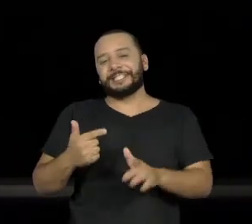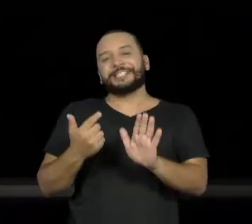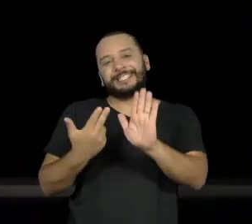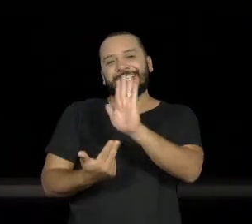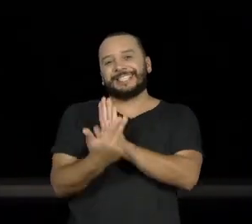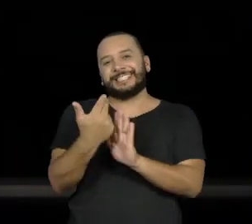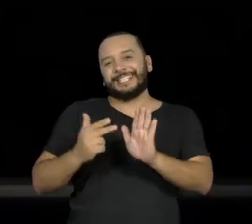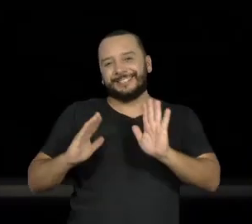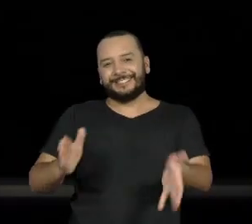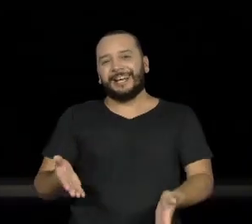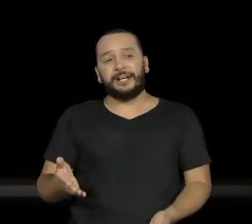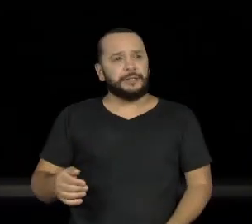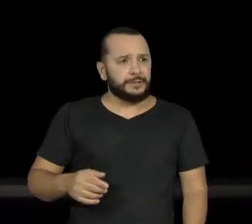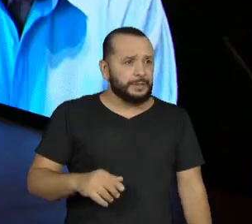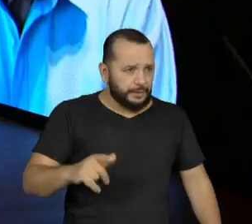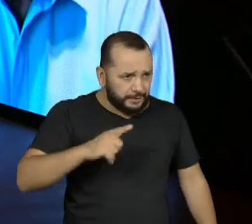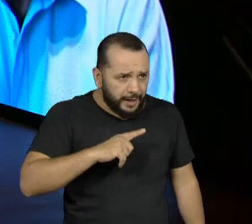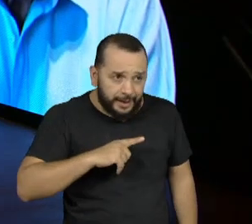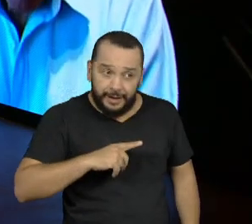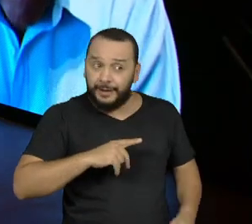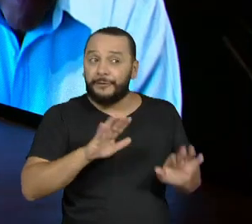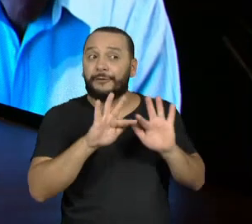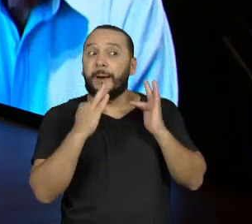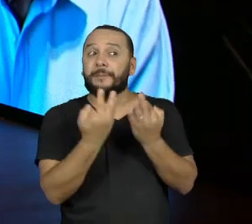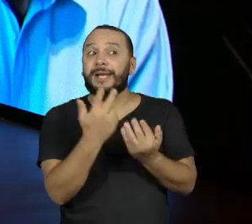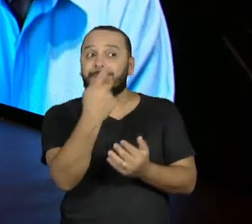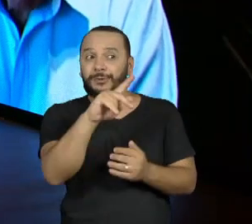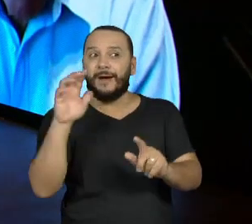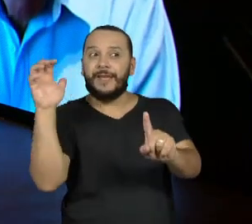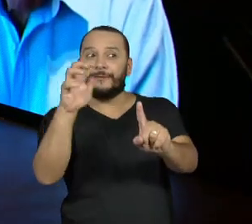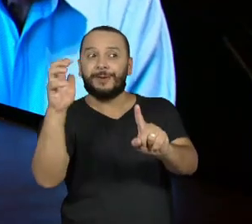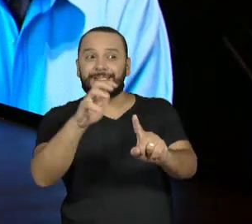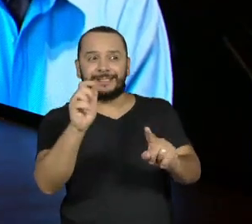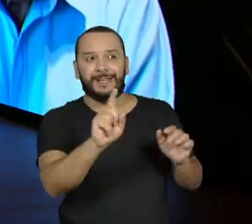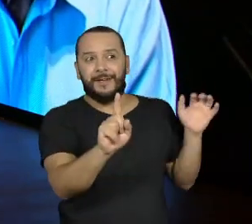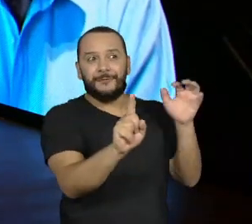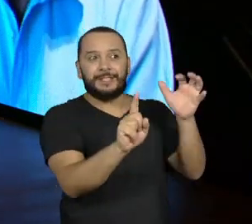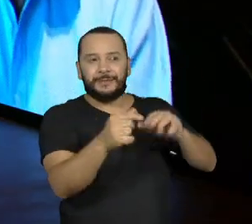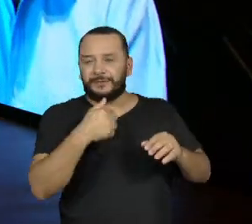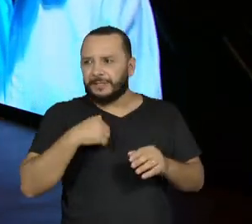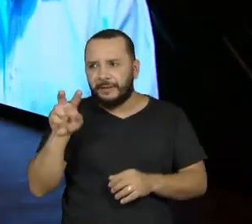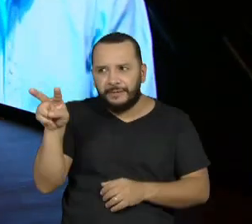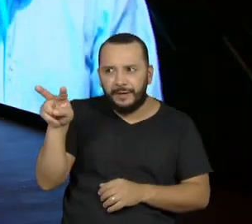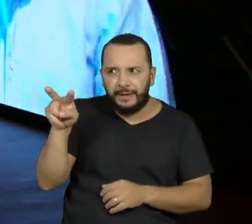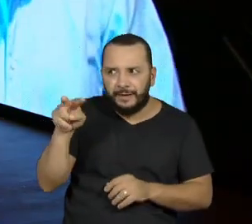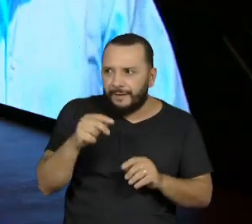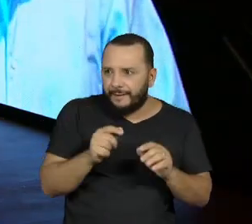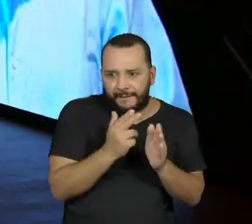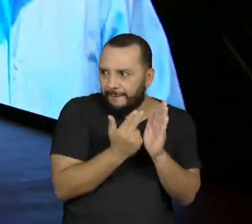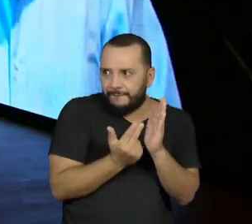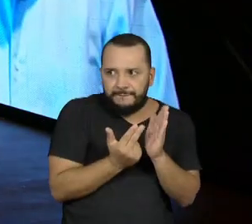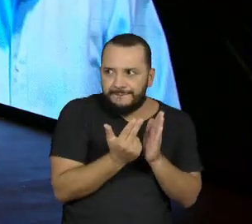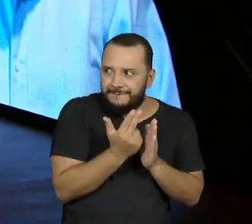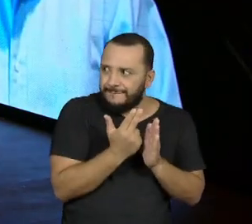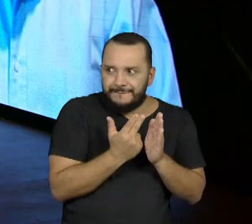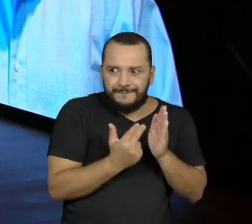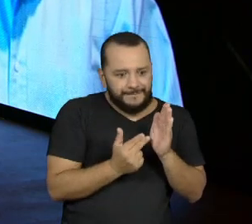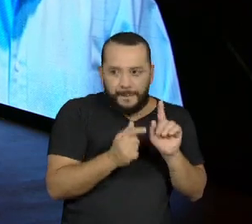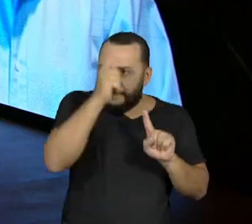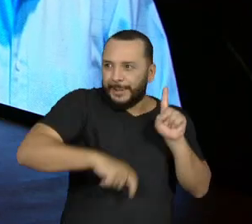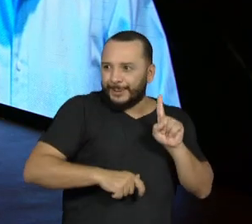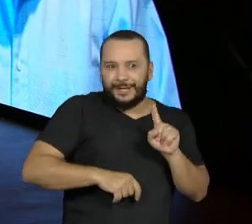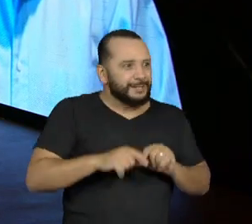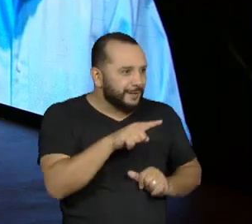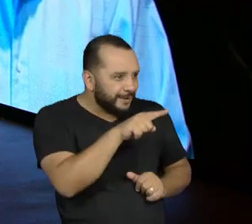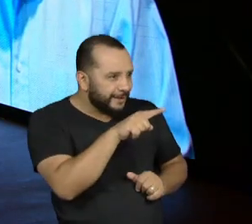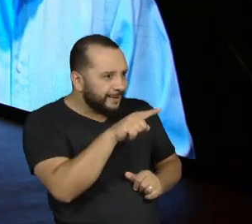em conhecidos e nos parentes, né, familiares, para criar teus personagens. Mas isso vem de